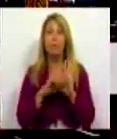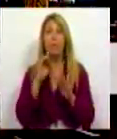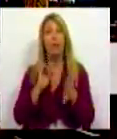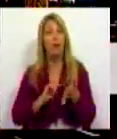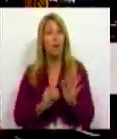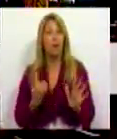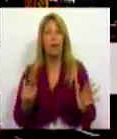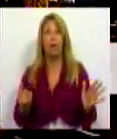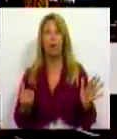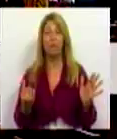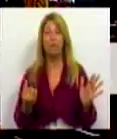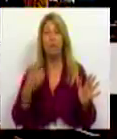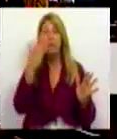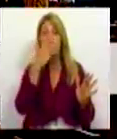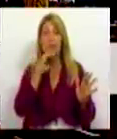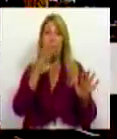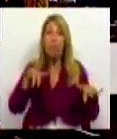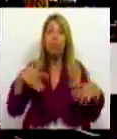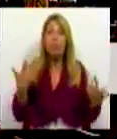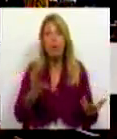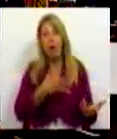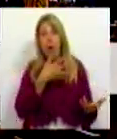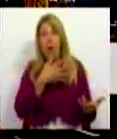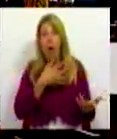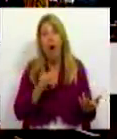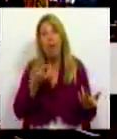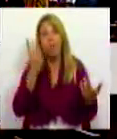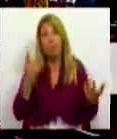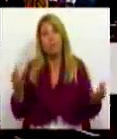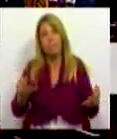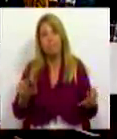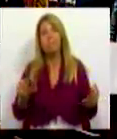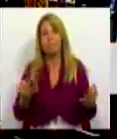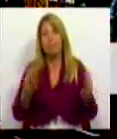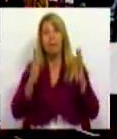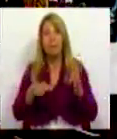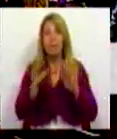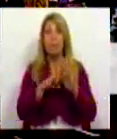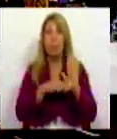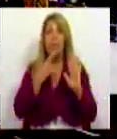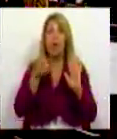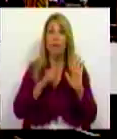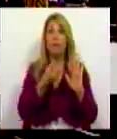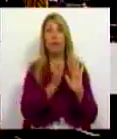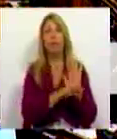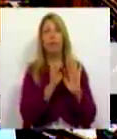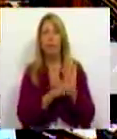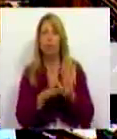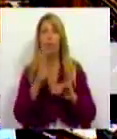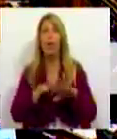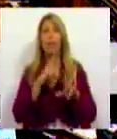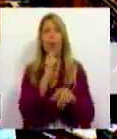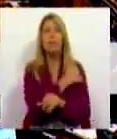necessário, se for possível e desejável, reprogramar esses fundos, nomeadamente na regeneração